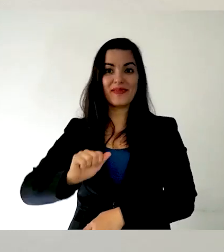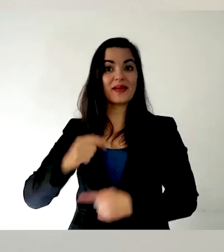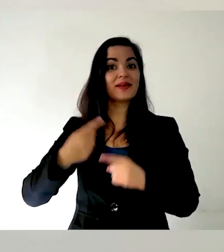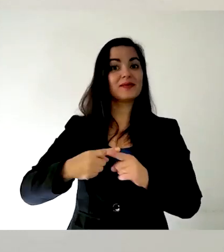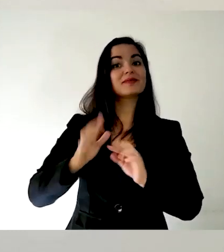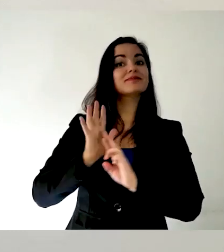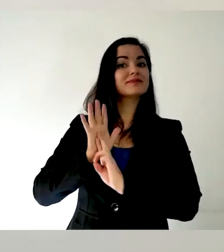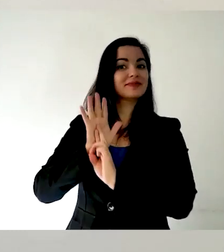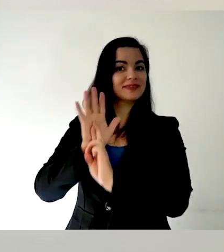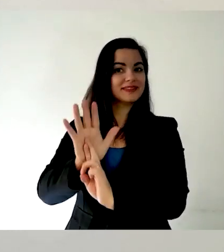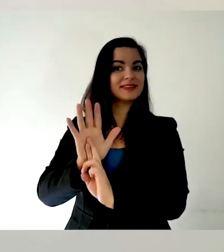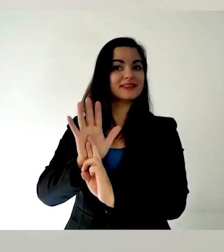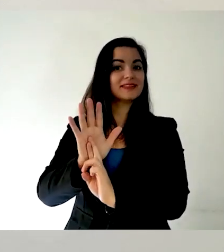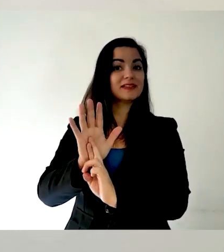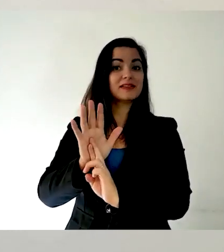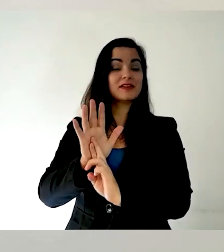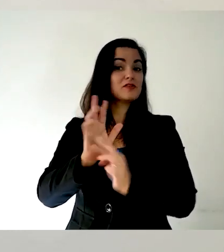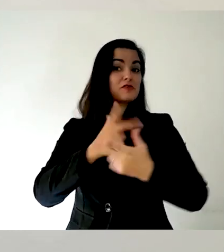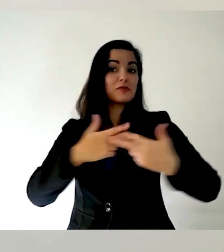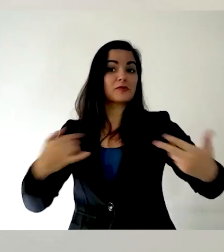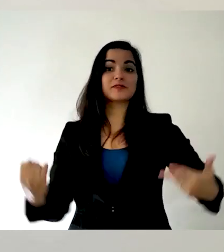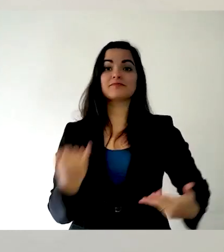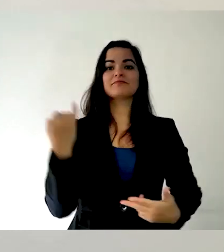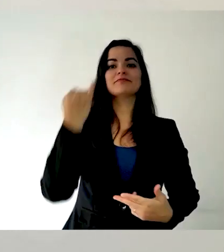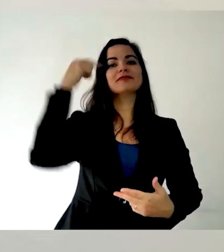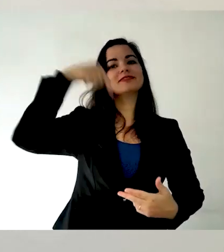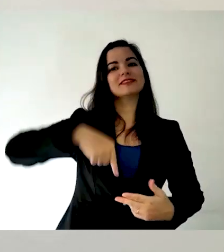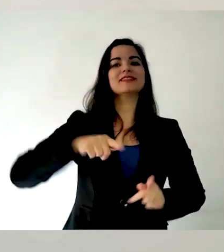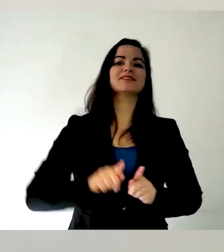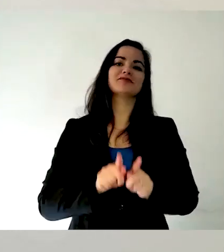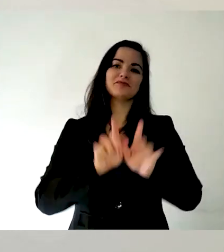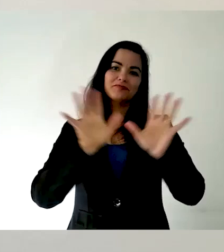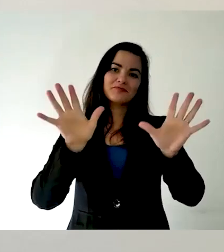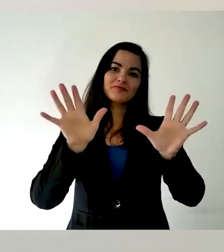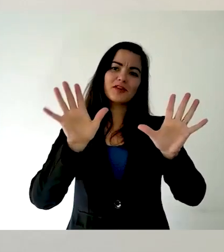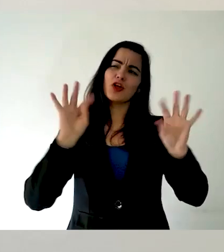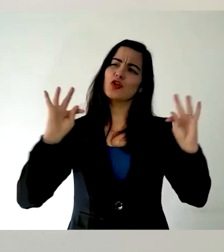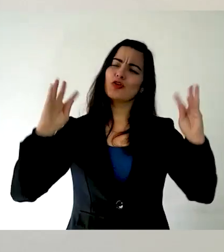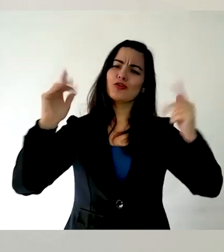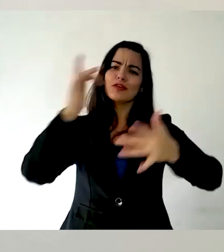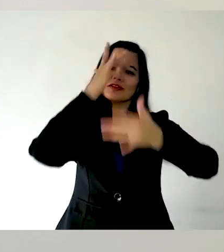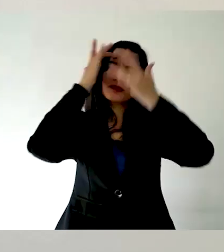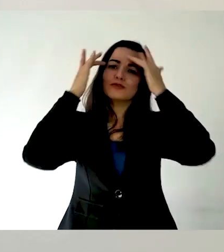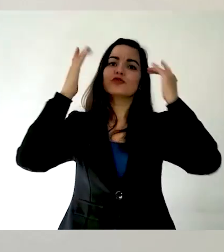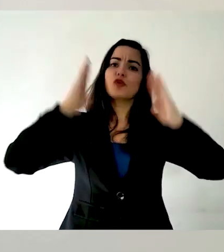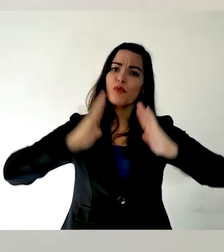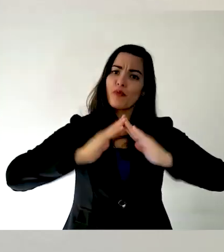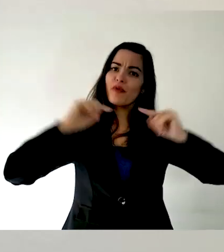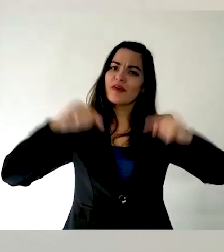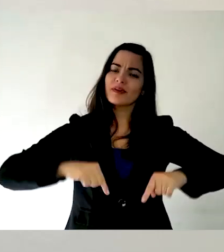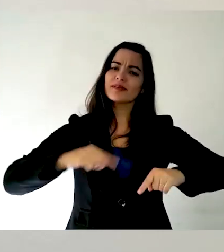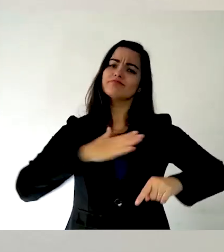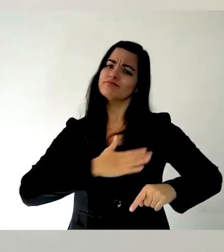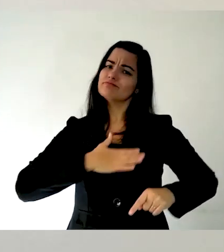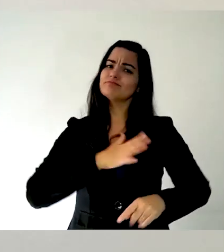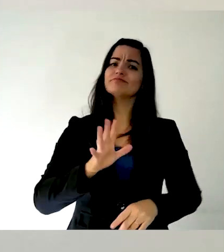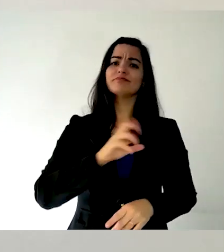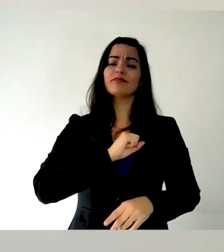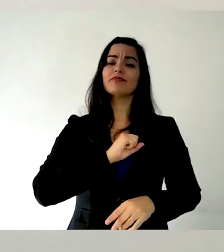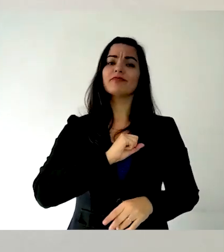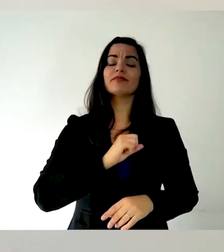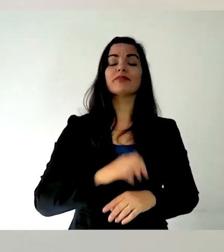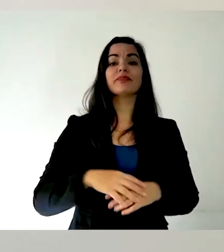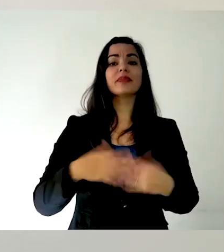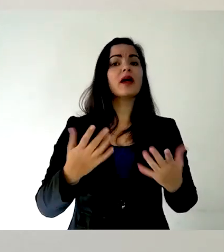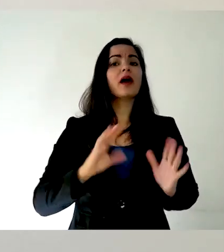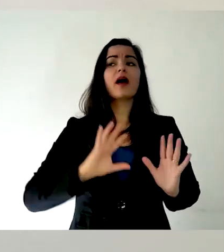ele representa um bem importante para os moradores de Guarulhos. E assim